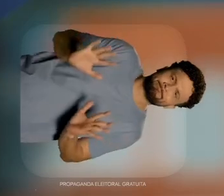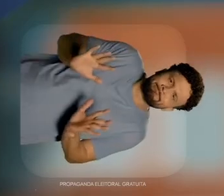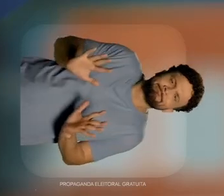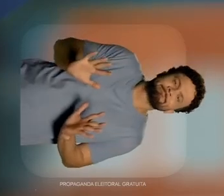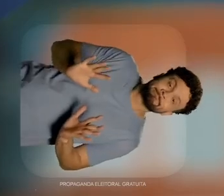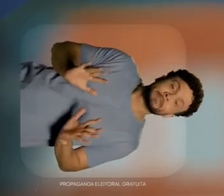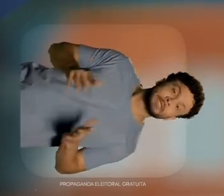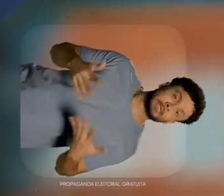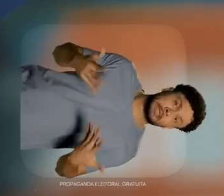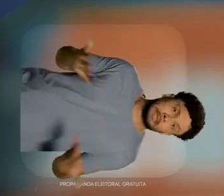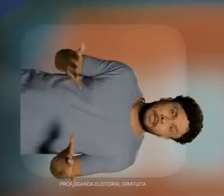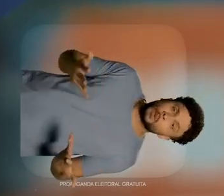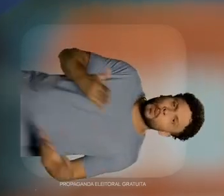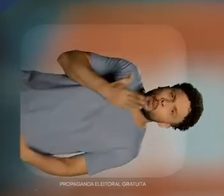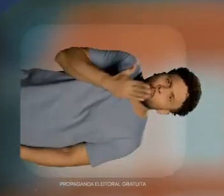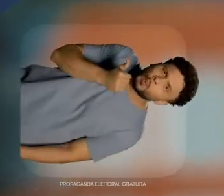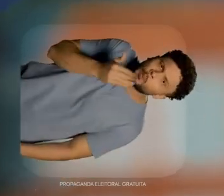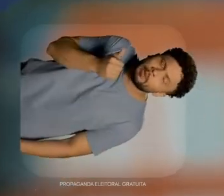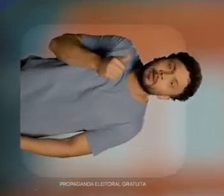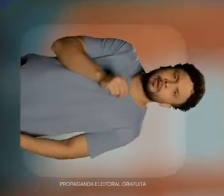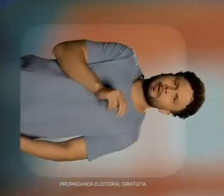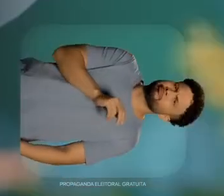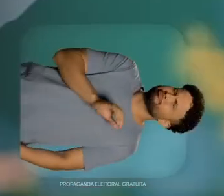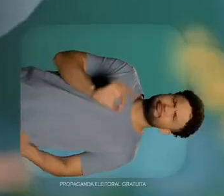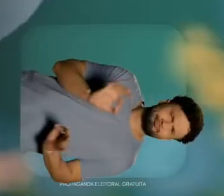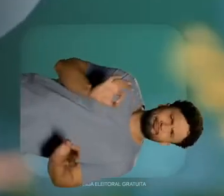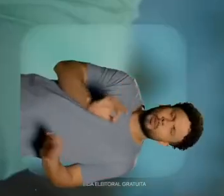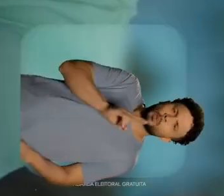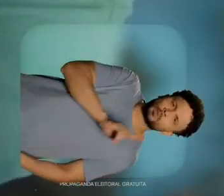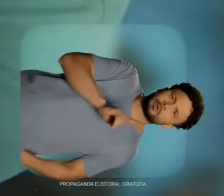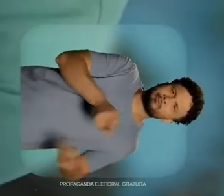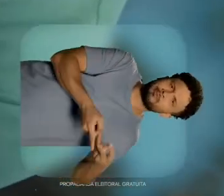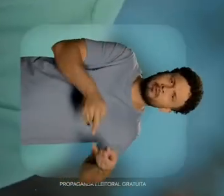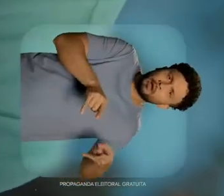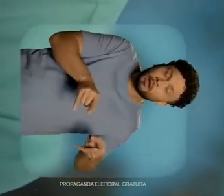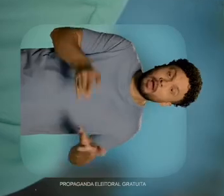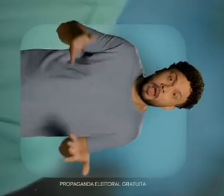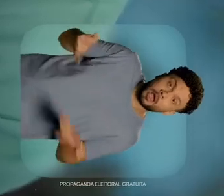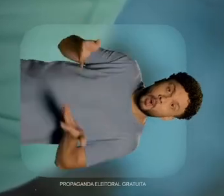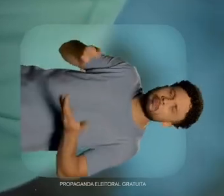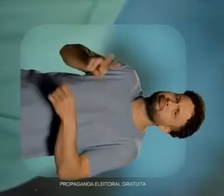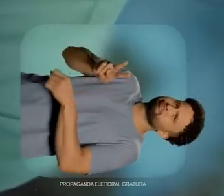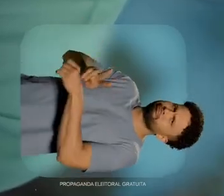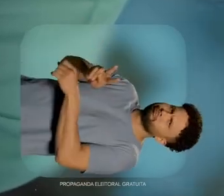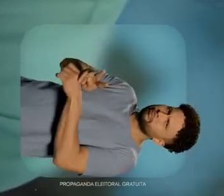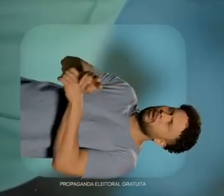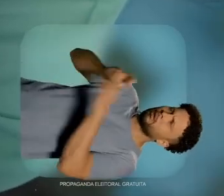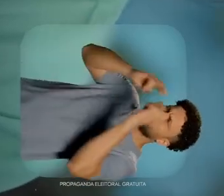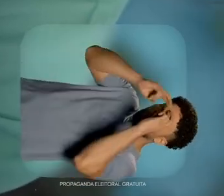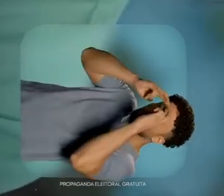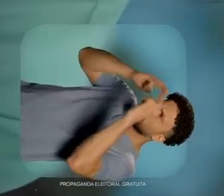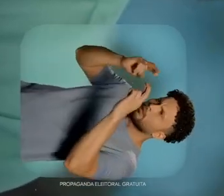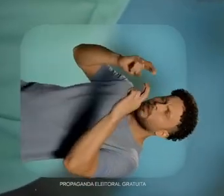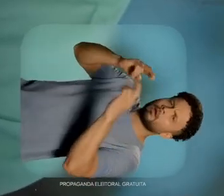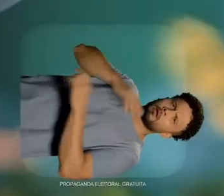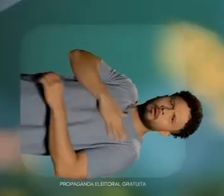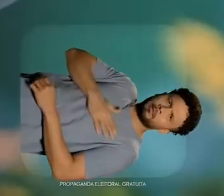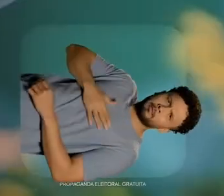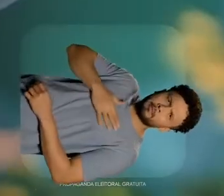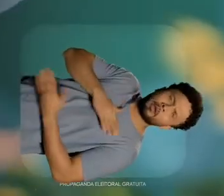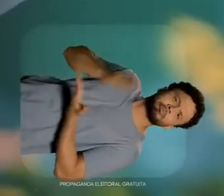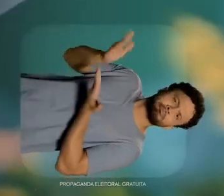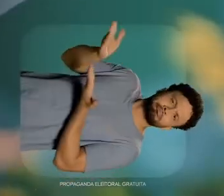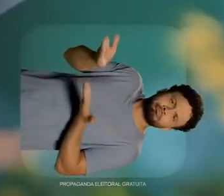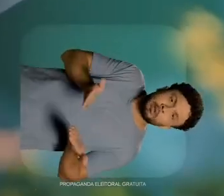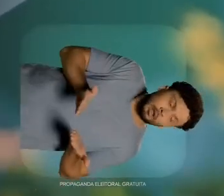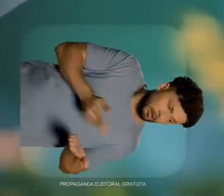assim, não comia, usava fralda. E agora? Somos muito bem tratados. Respeitadas, amadas, acolhidas.